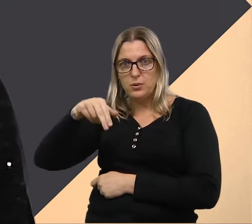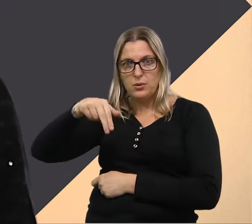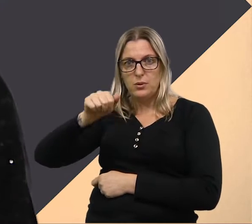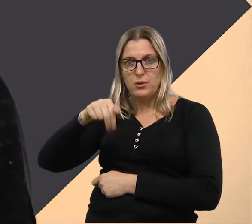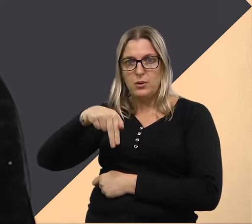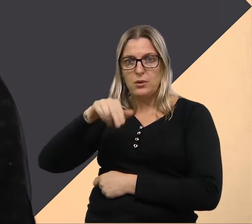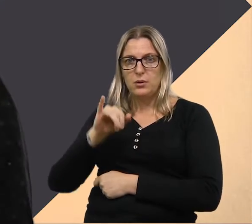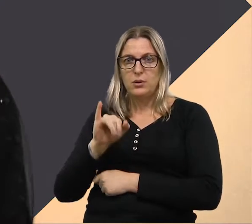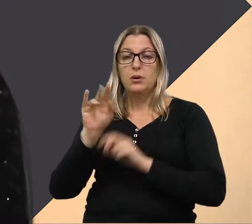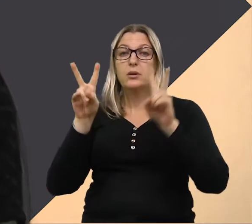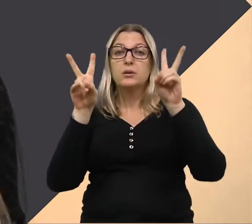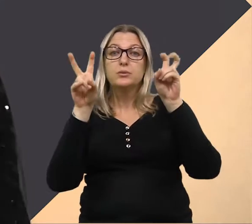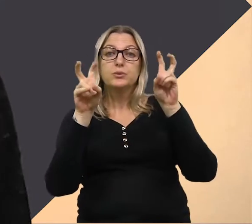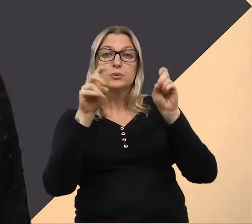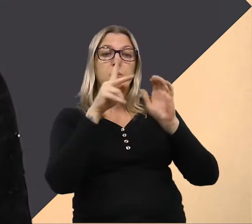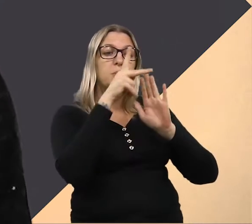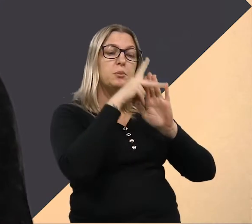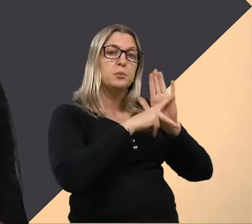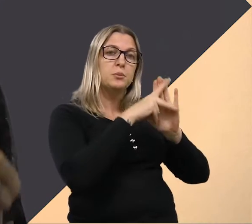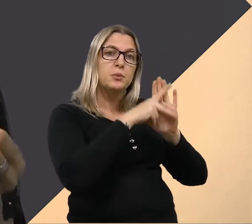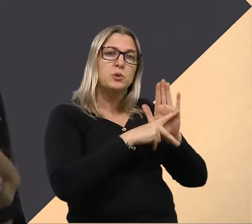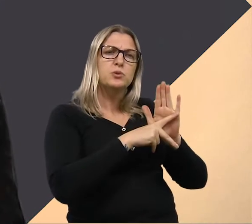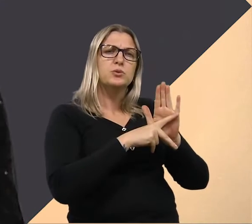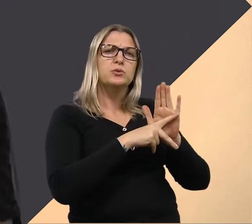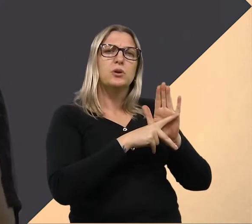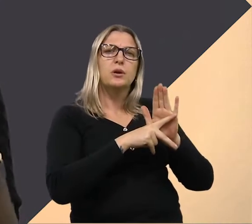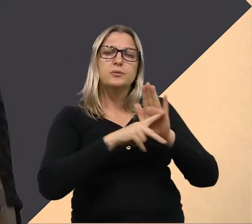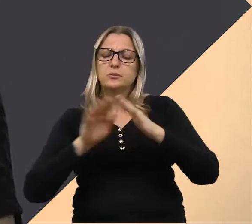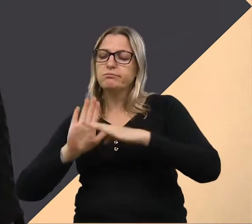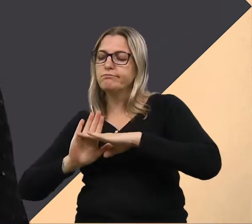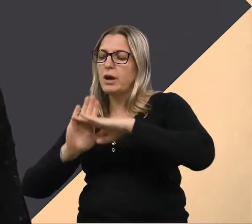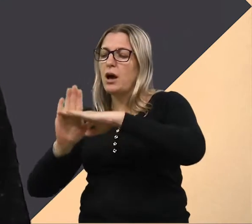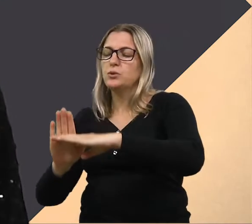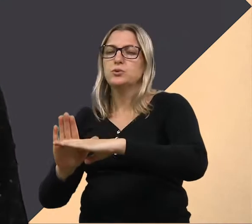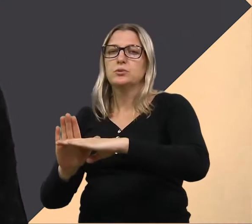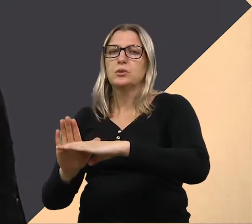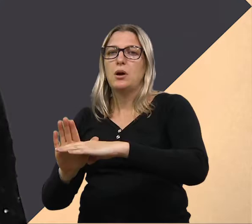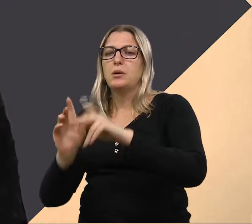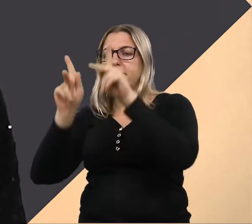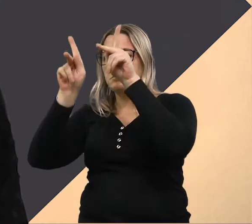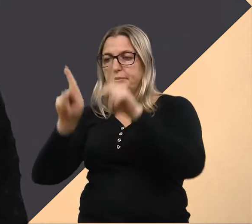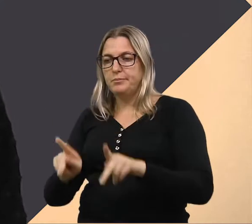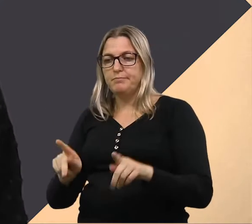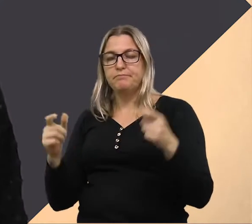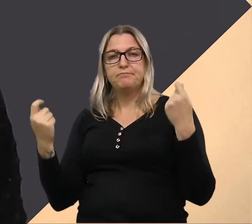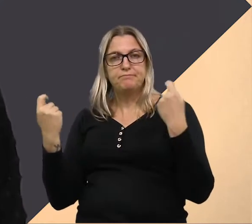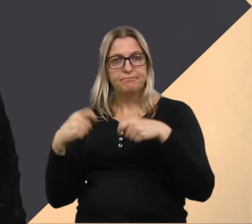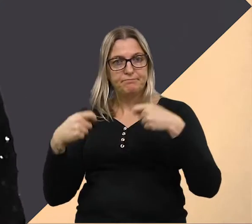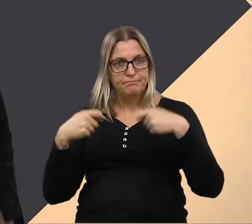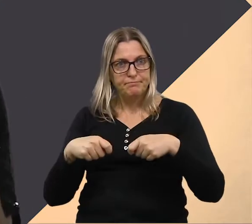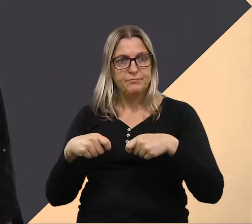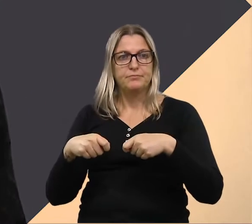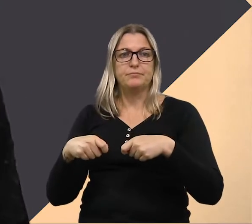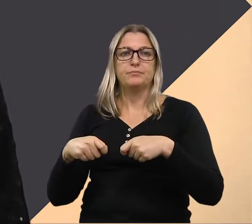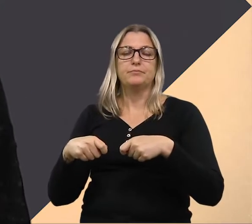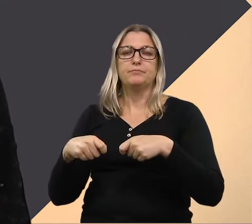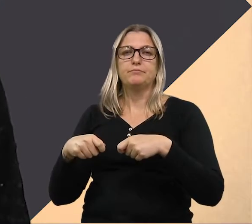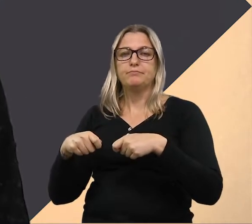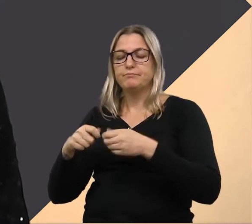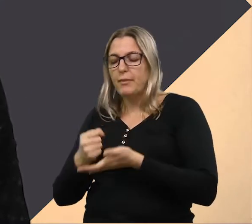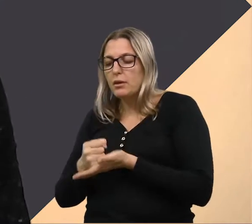animello sobre projetos que estão auxiliando hoje quem mais precisa